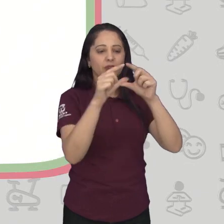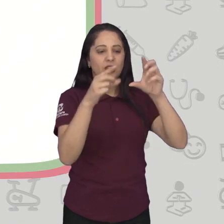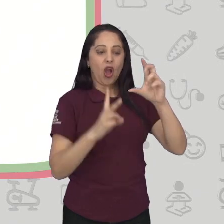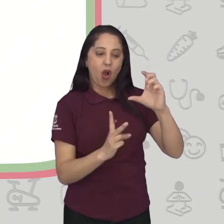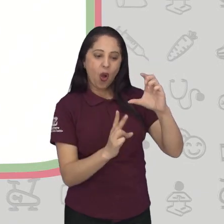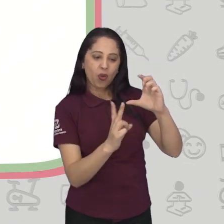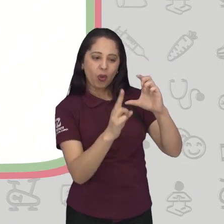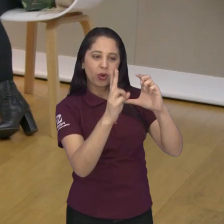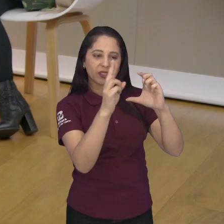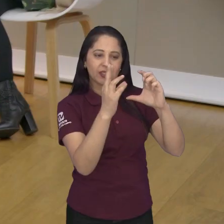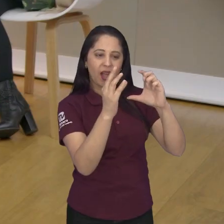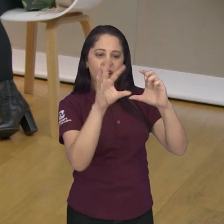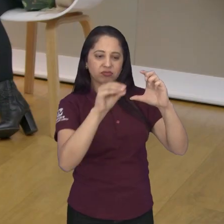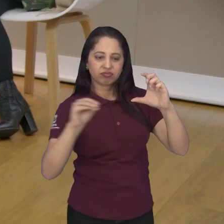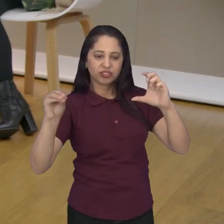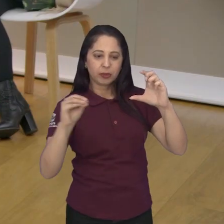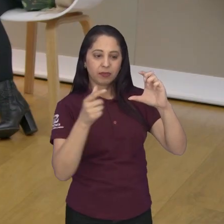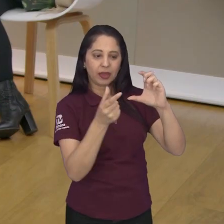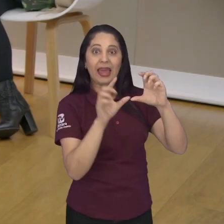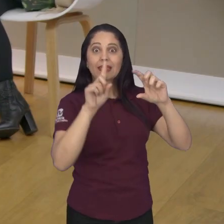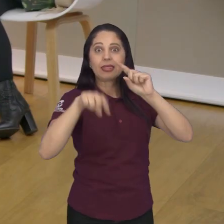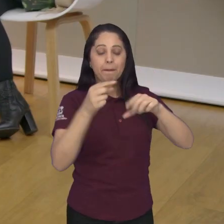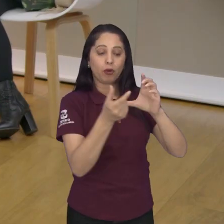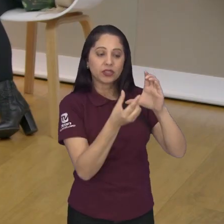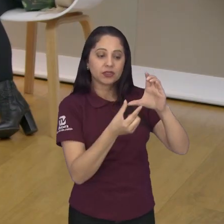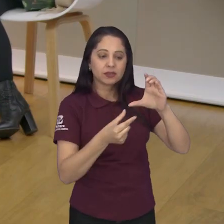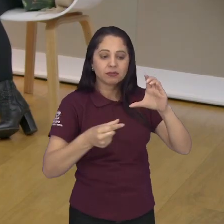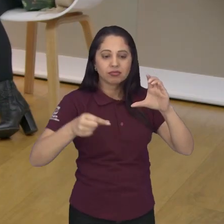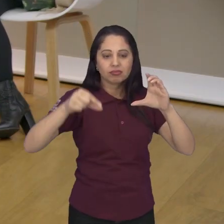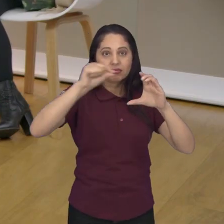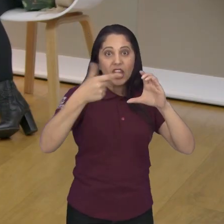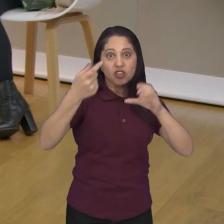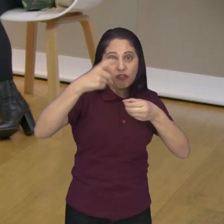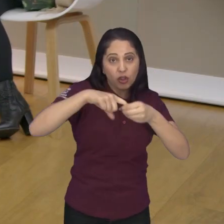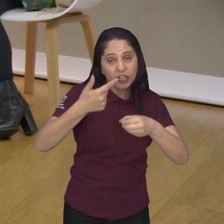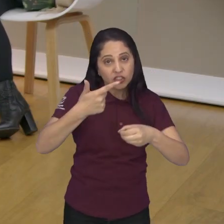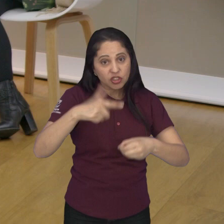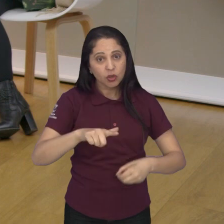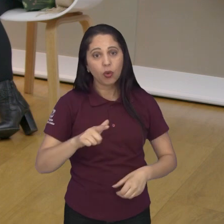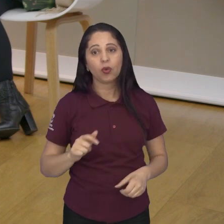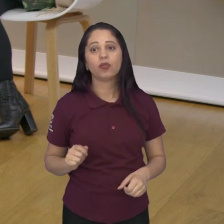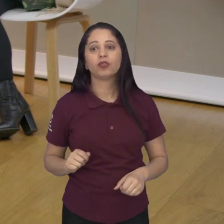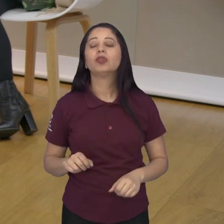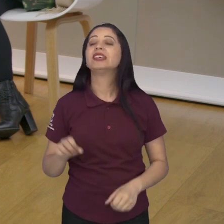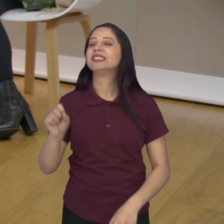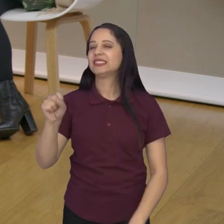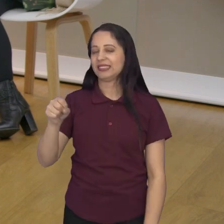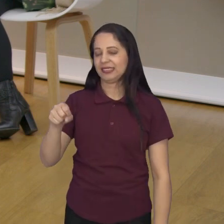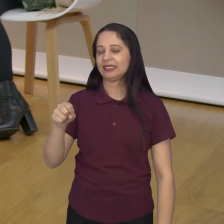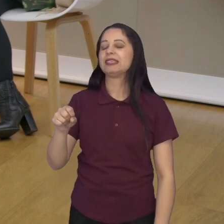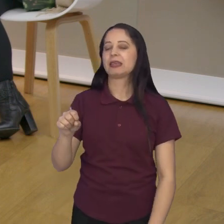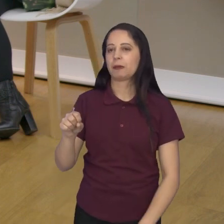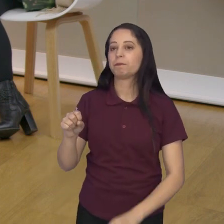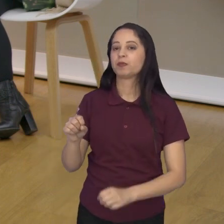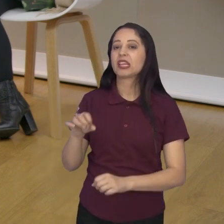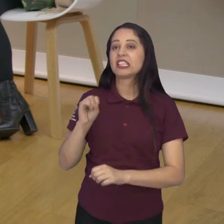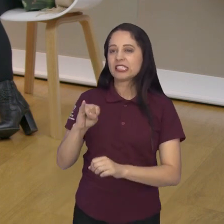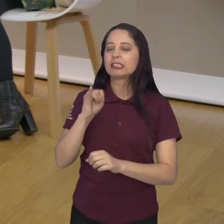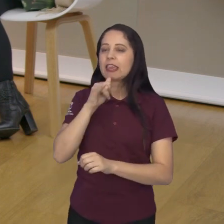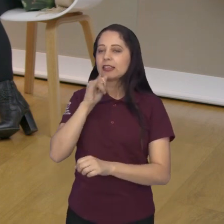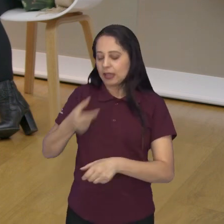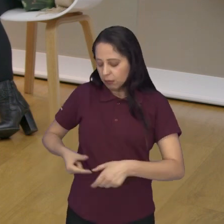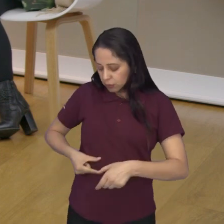curiosa, eu confesso. É uma questão pessoal que eu queria esclarecer muito. Mas regenera. Na verdade, não é regenerar a palavra certa, né? Ele